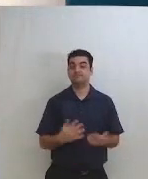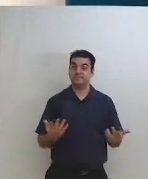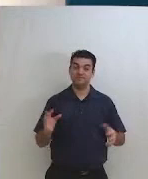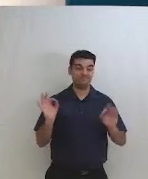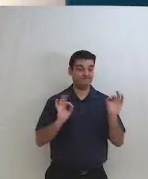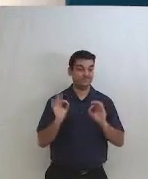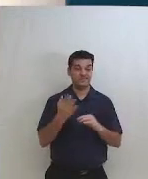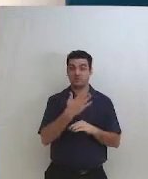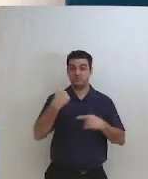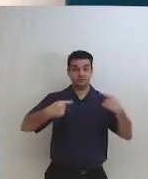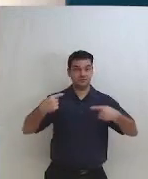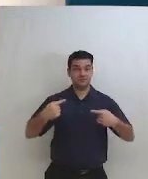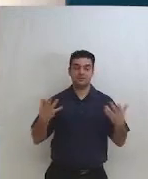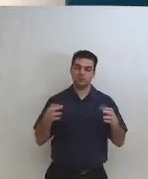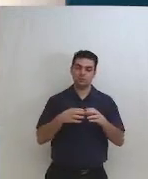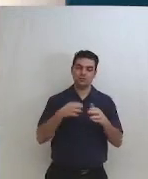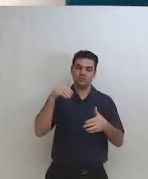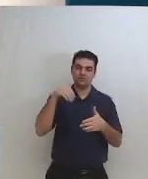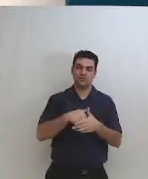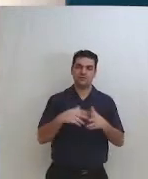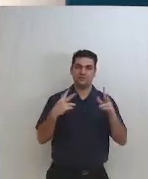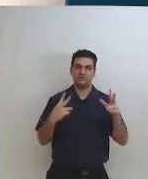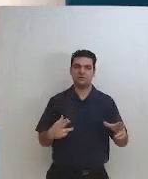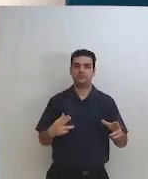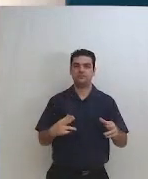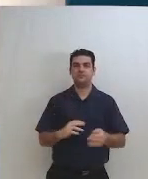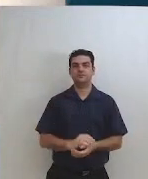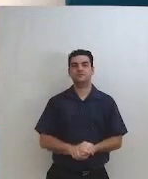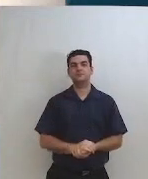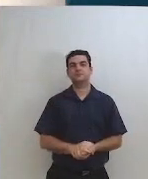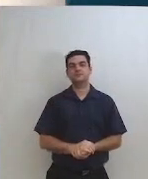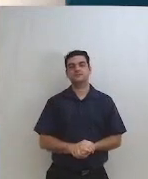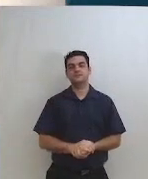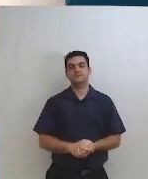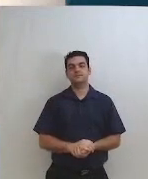proclamado o resultado por unanimidade nos termos do voto do relator.